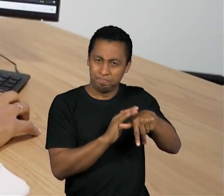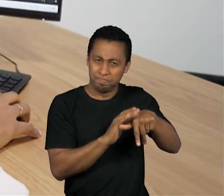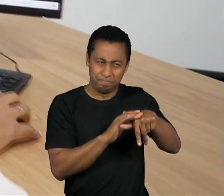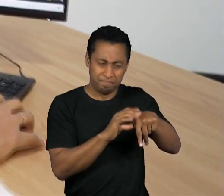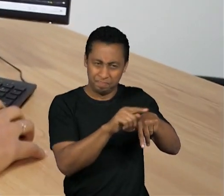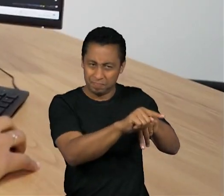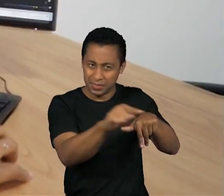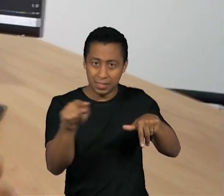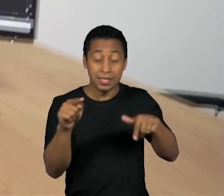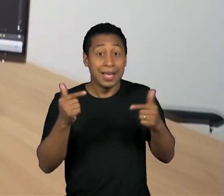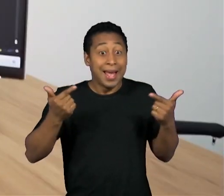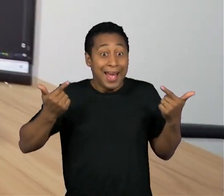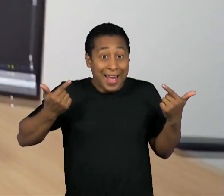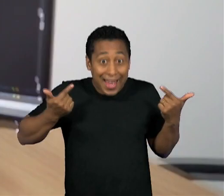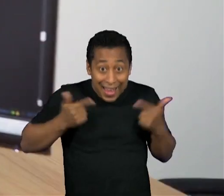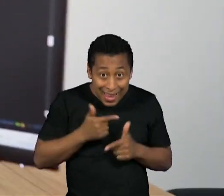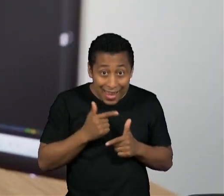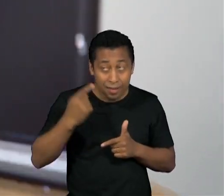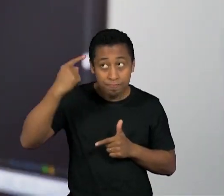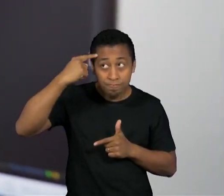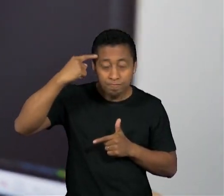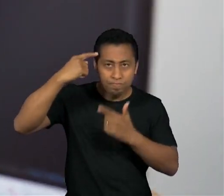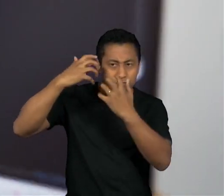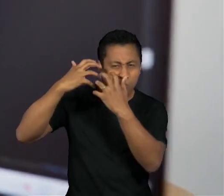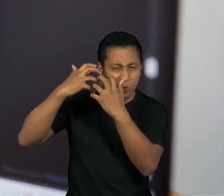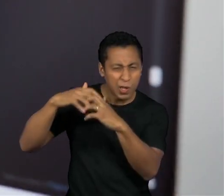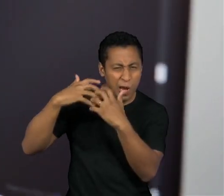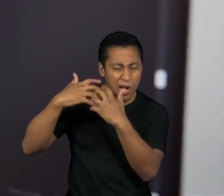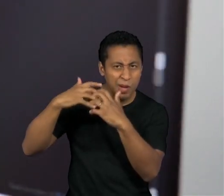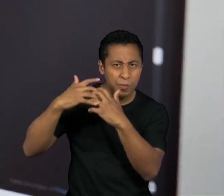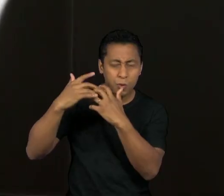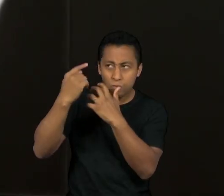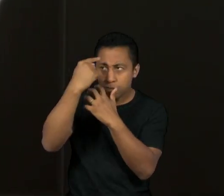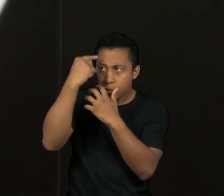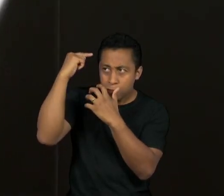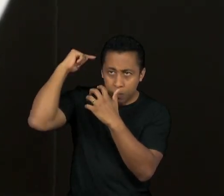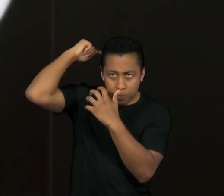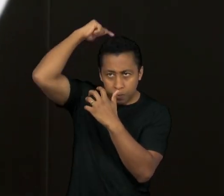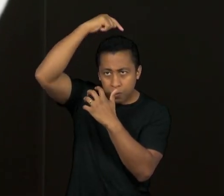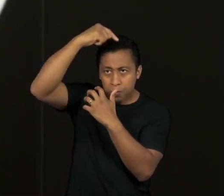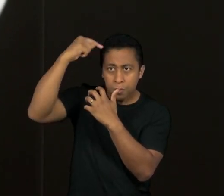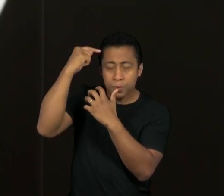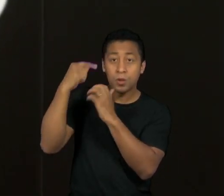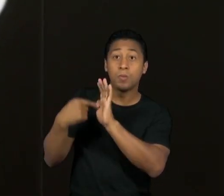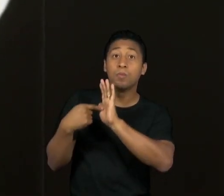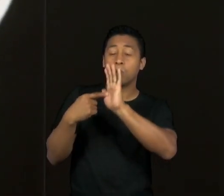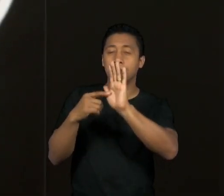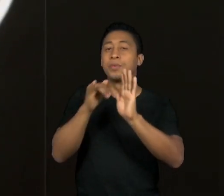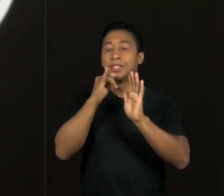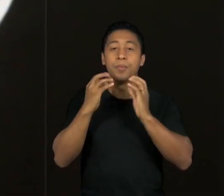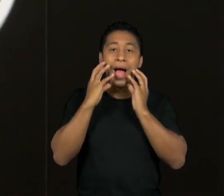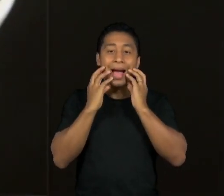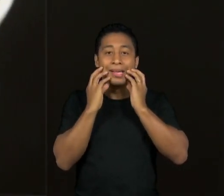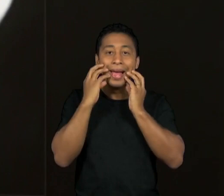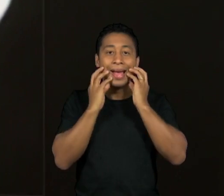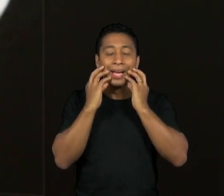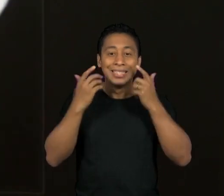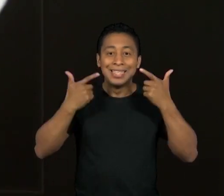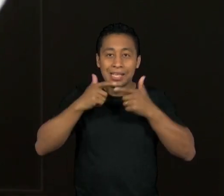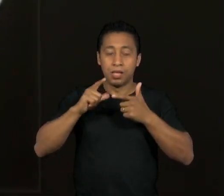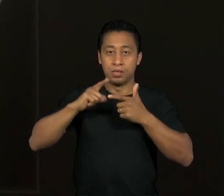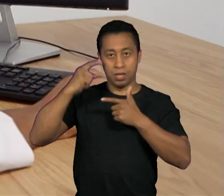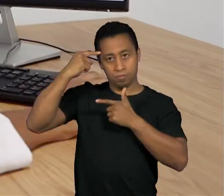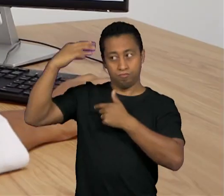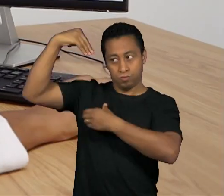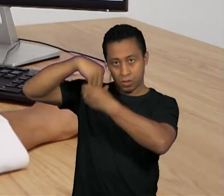série de áreas cerebrais estão sendo ativadas. Para eu fazer um movimento, tem uma área do cérebro motora que faz aquele movimento, mas não é